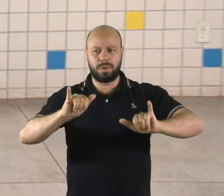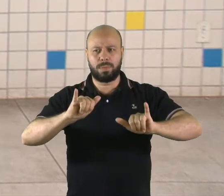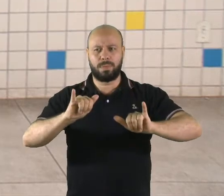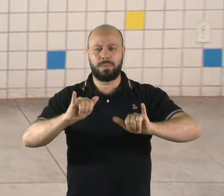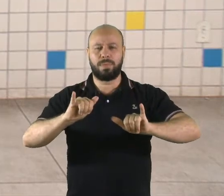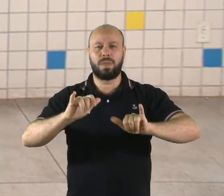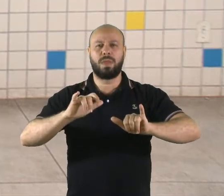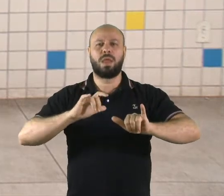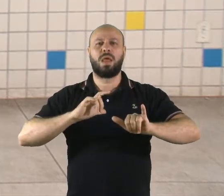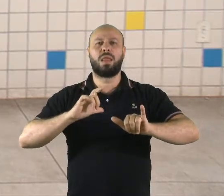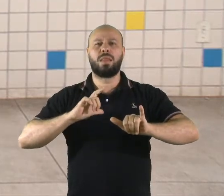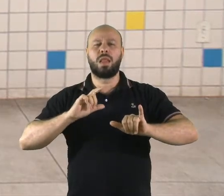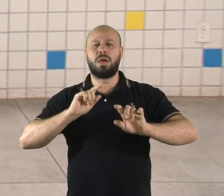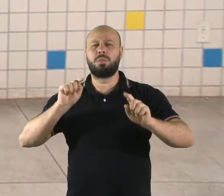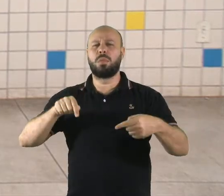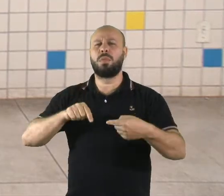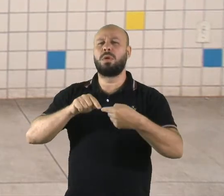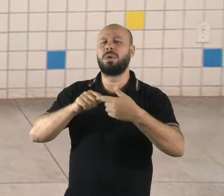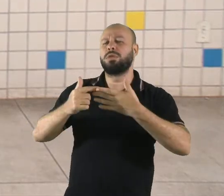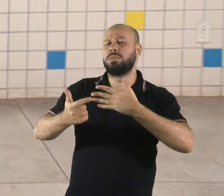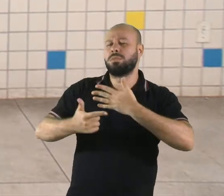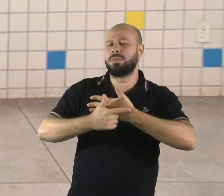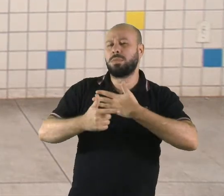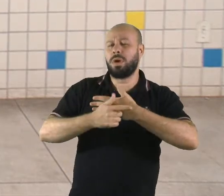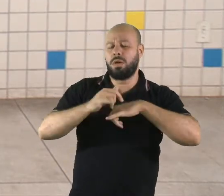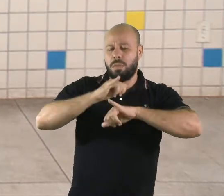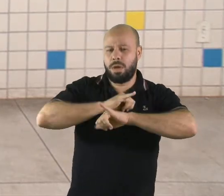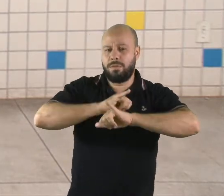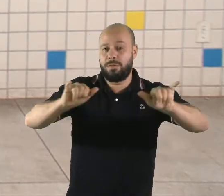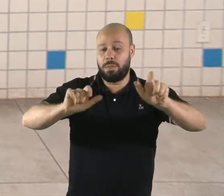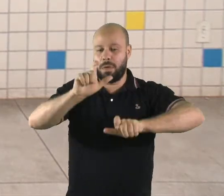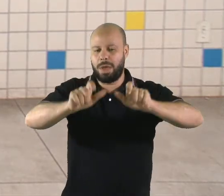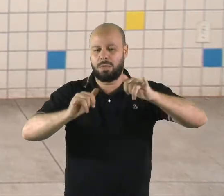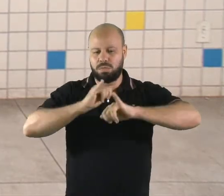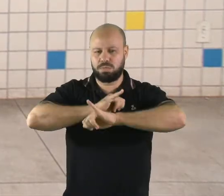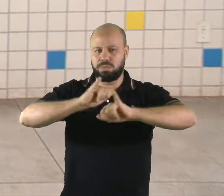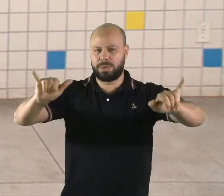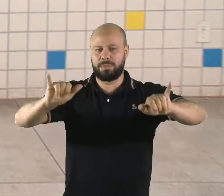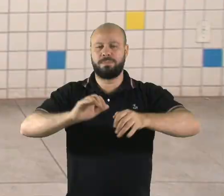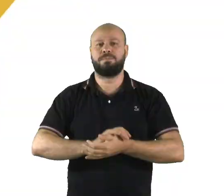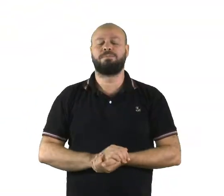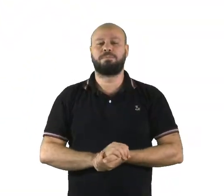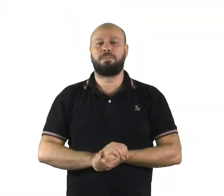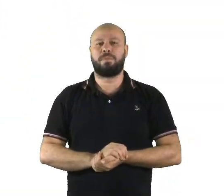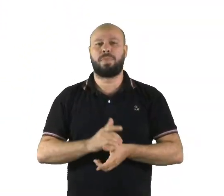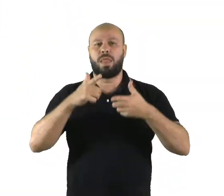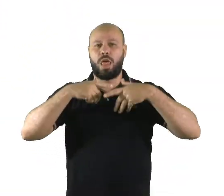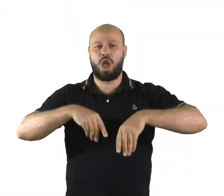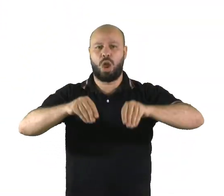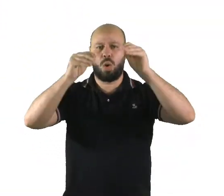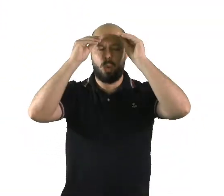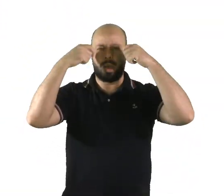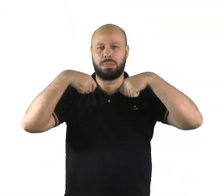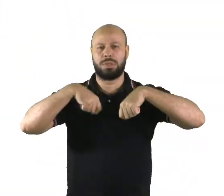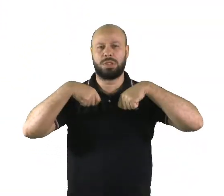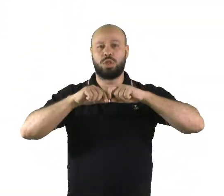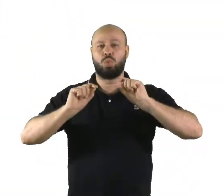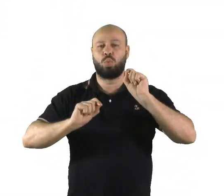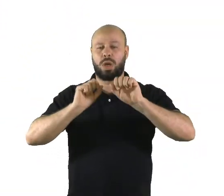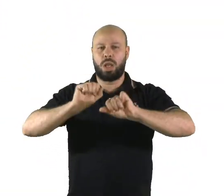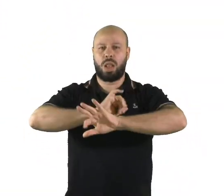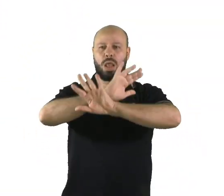tem por finalidade informar as pessoas, a linguagem ela precisa ser